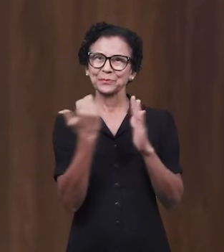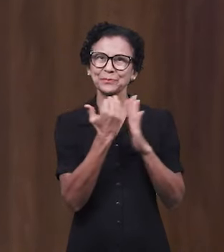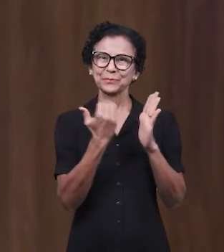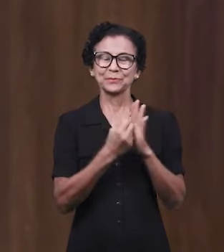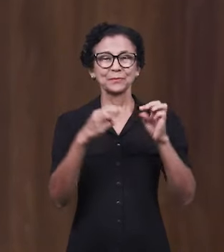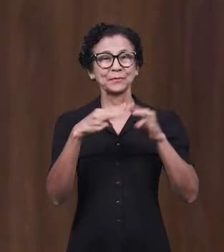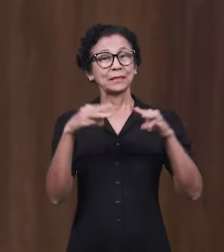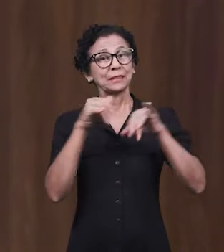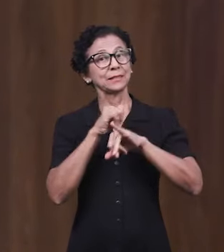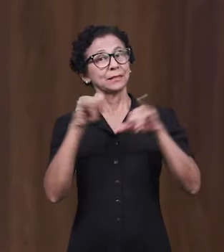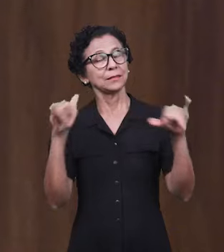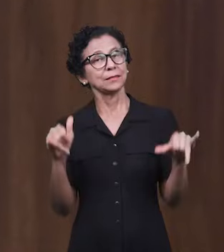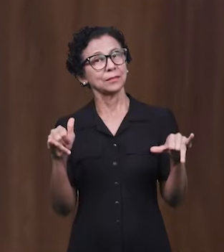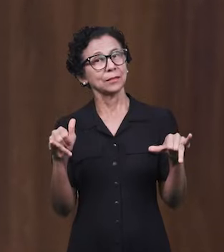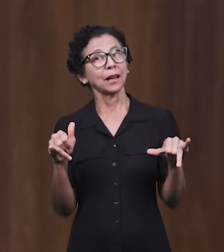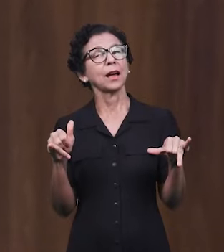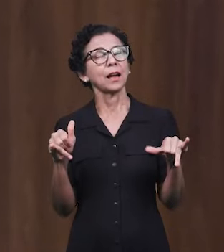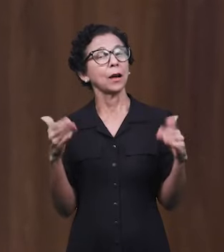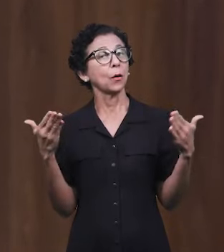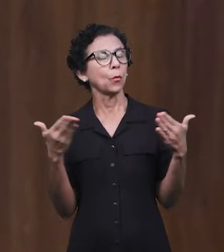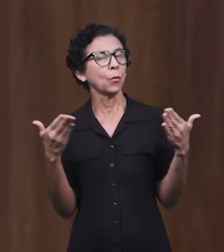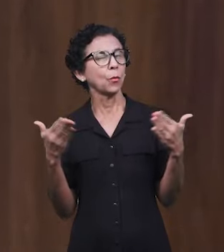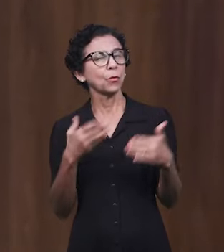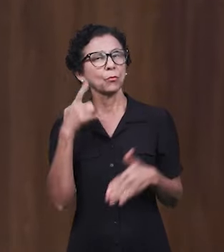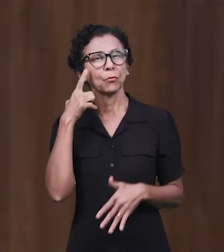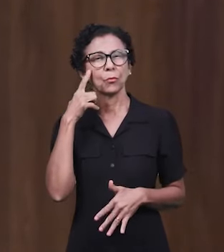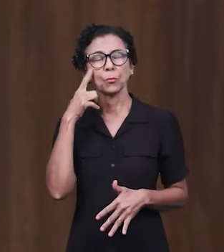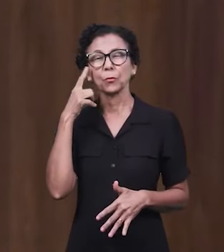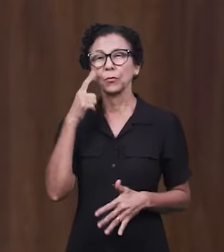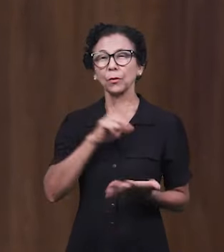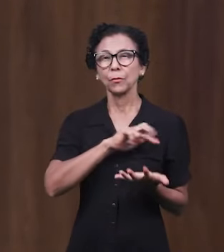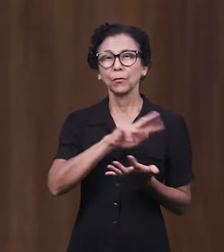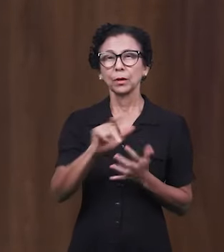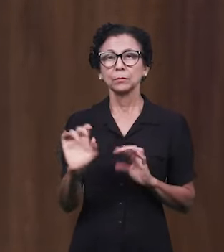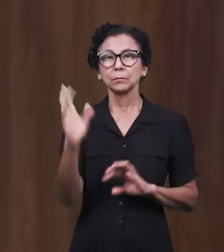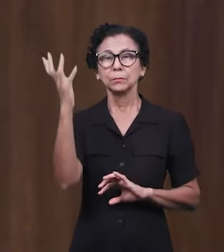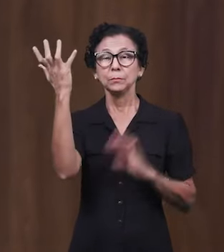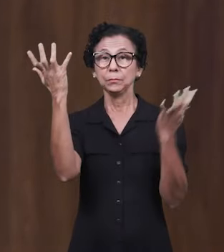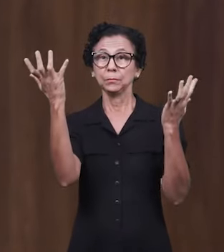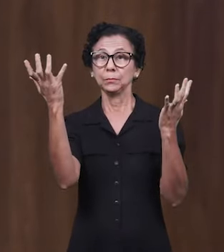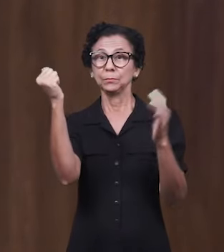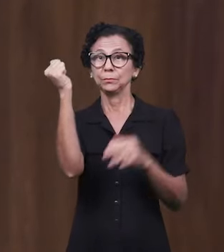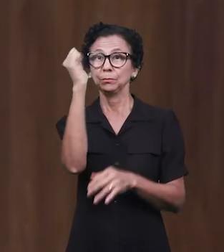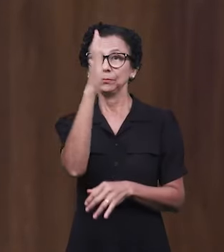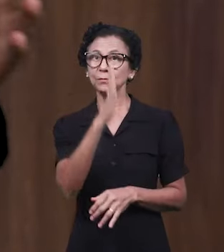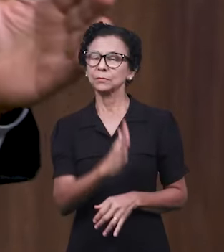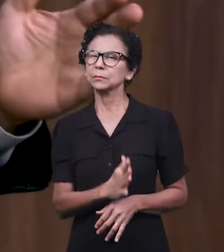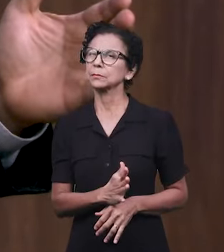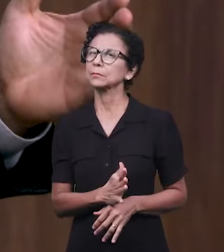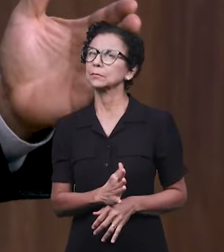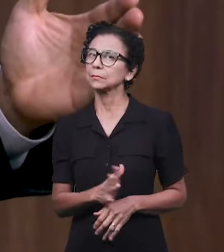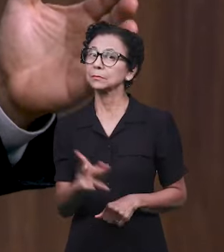do Manaim News. Edição de hoje, nós vamos mostrar aqui vários eventos do Brasil e, é claro, eventos no